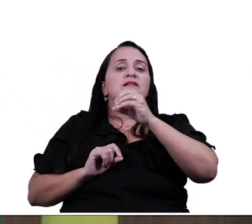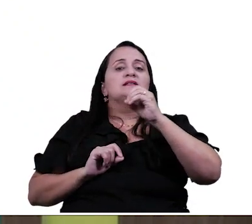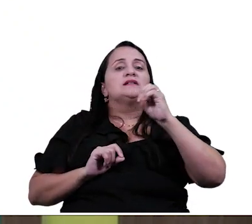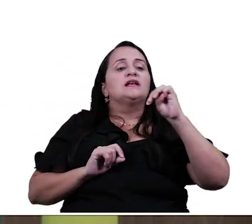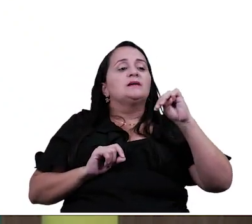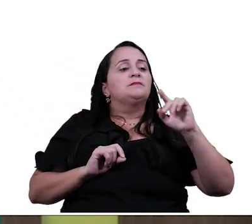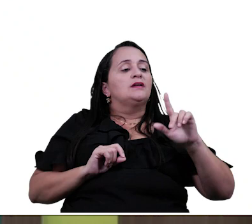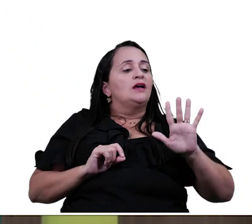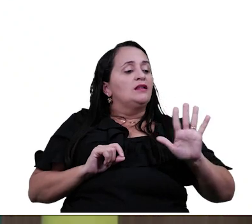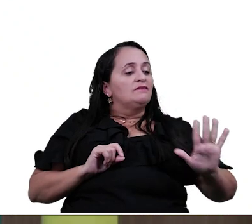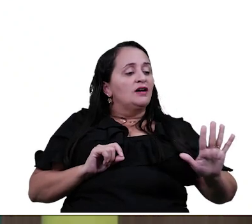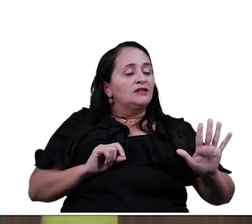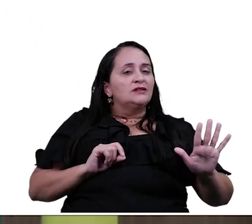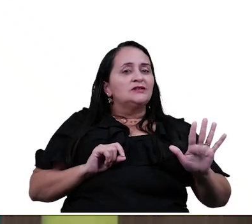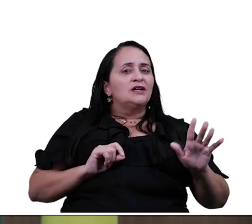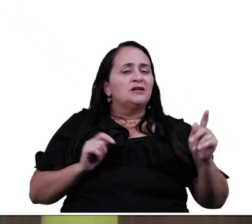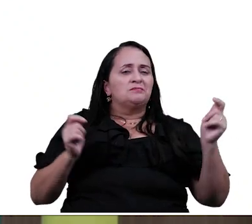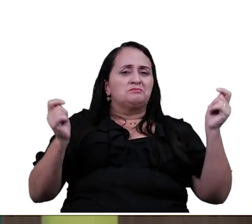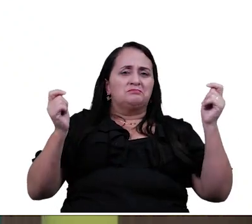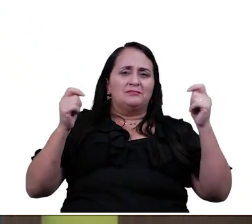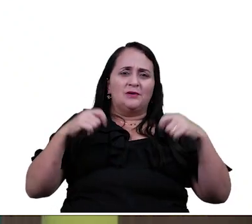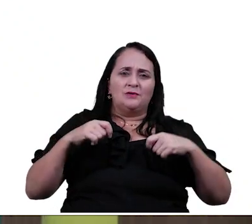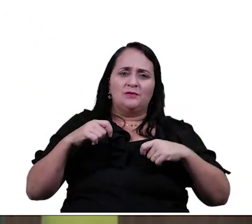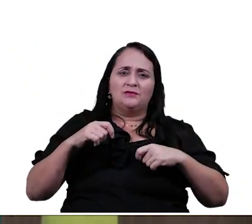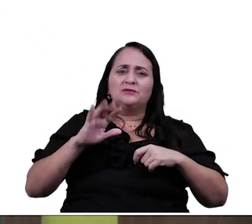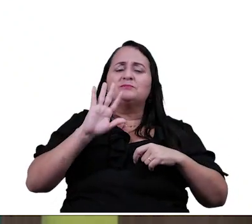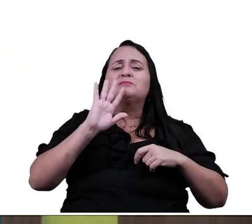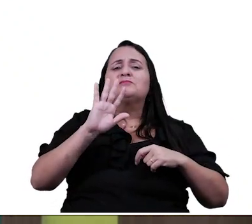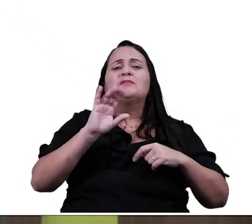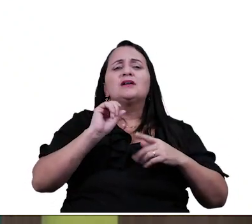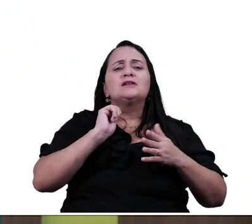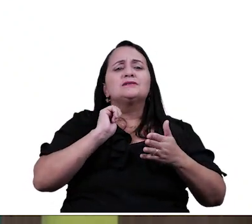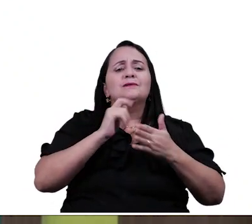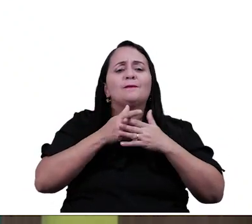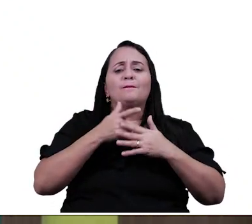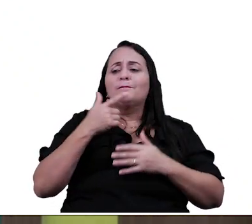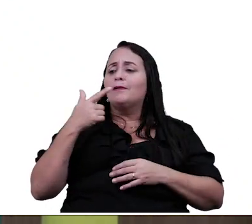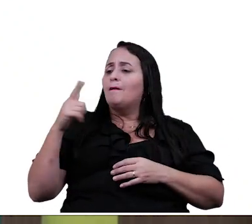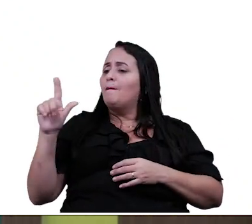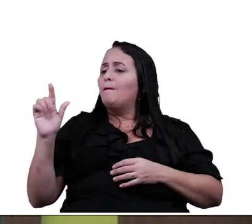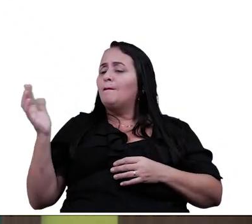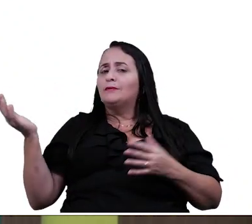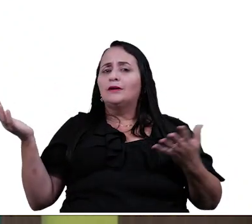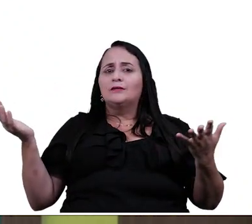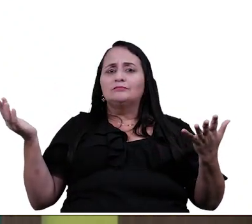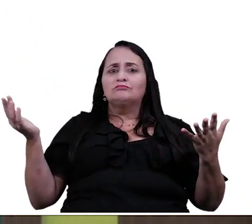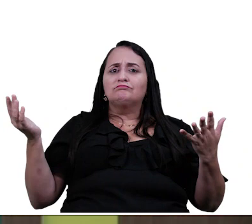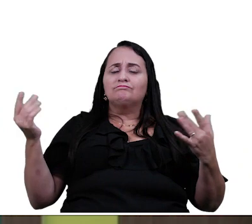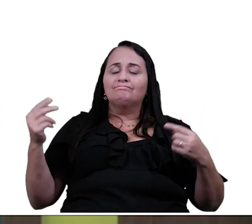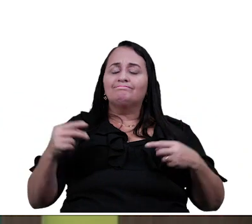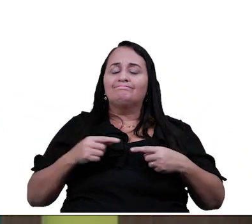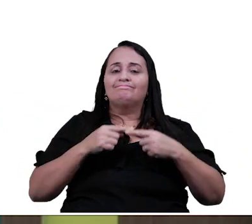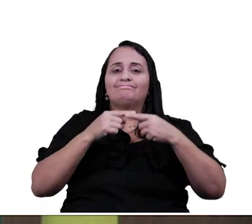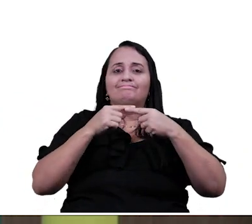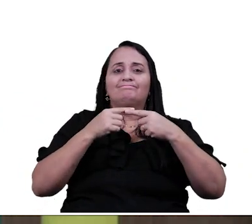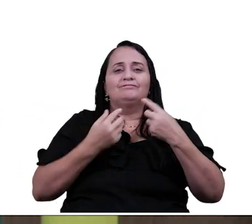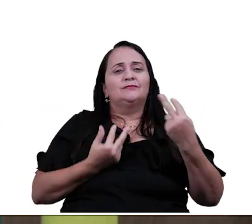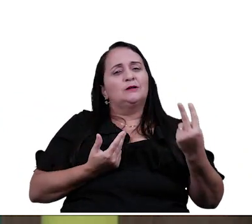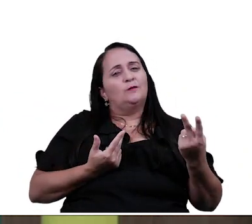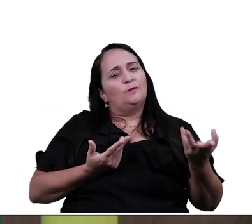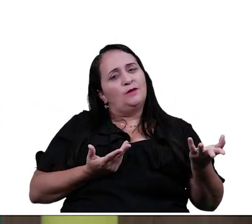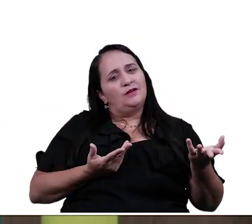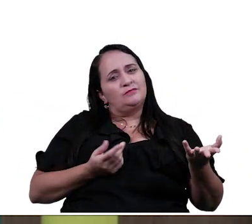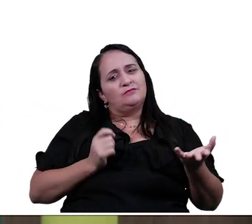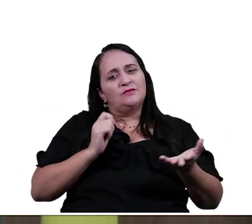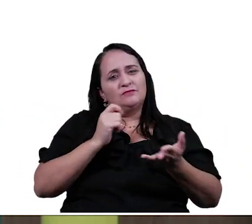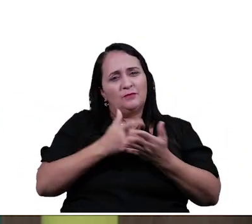100 ml para usar na minha receita. E se eu comprar outra, eu vou apenas ter a quantidade igual e vou pagar o